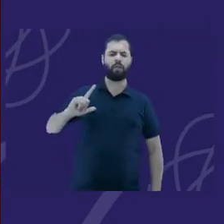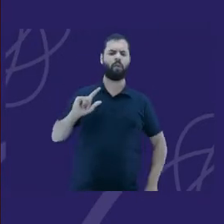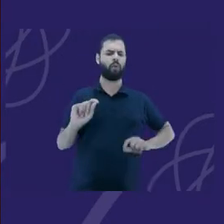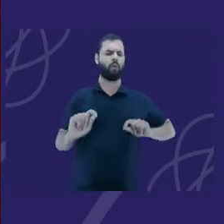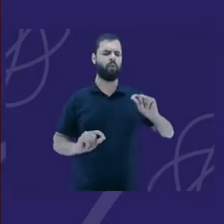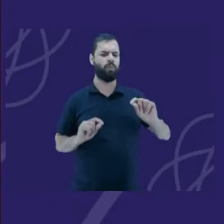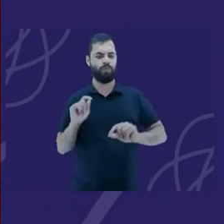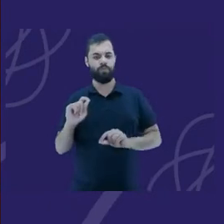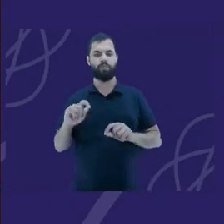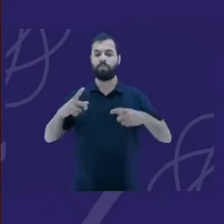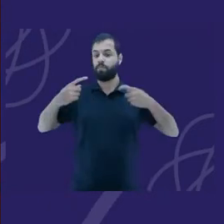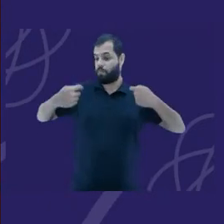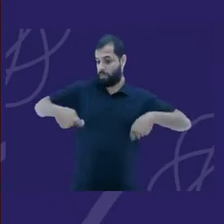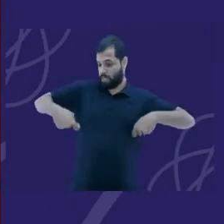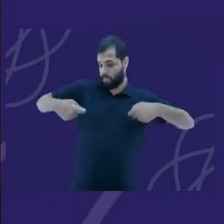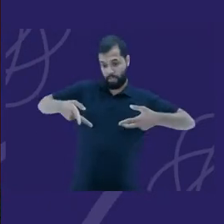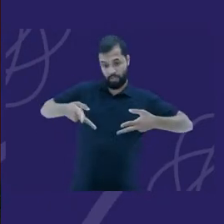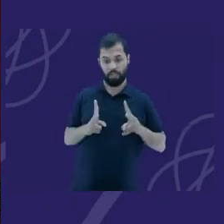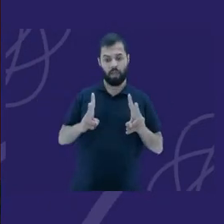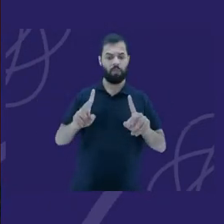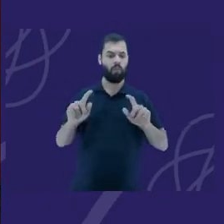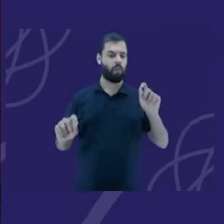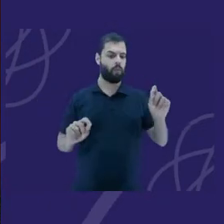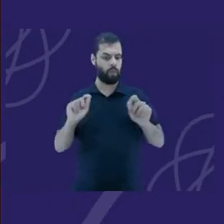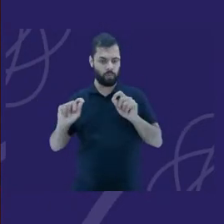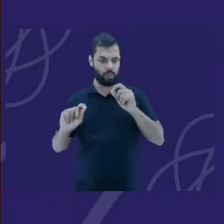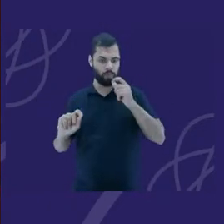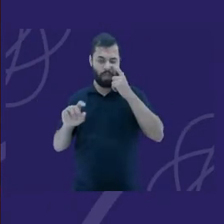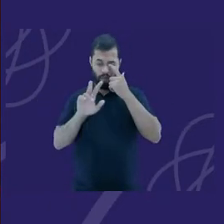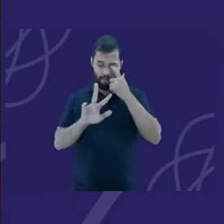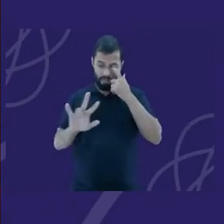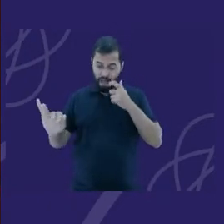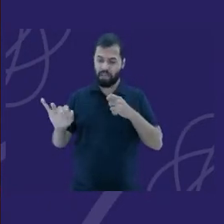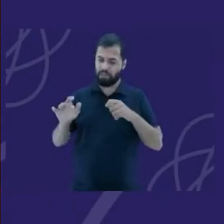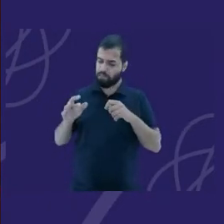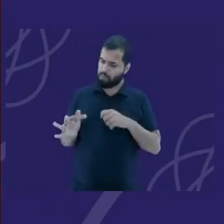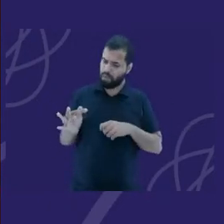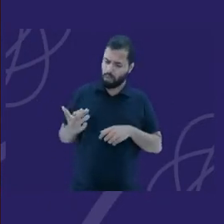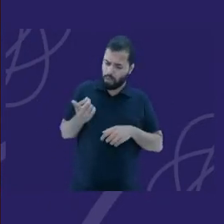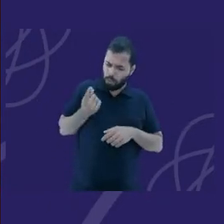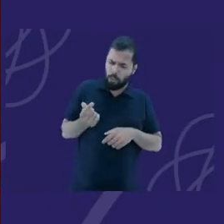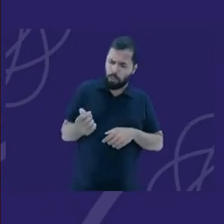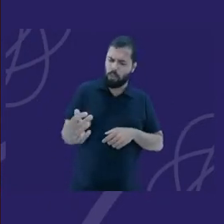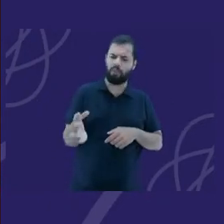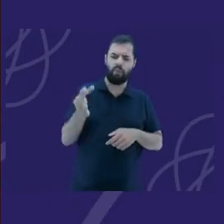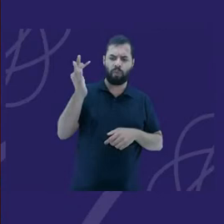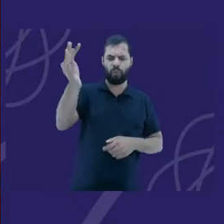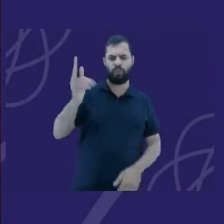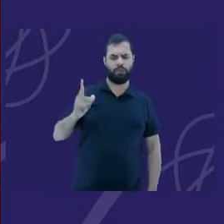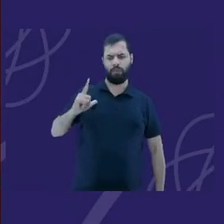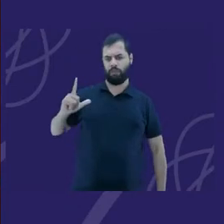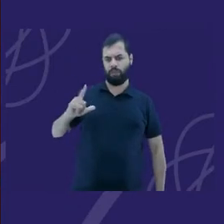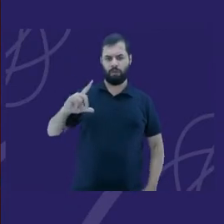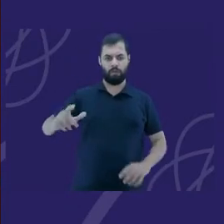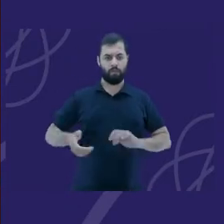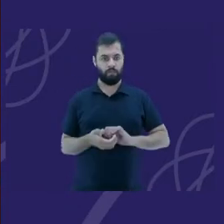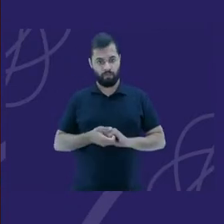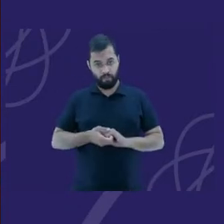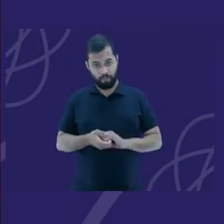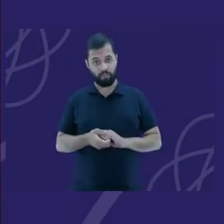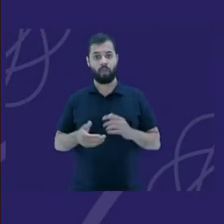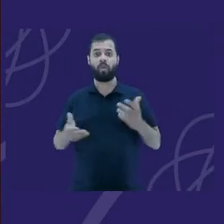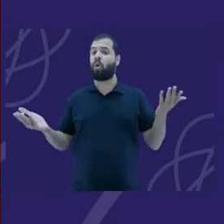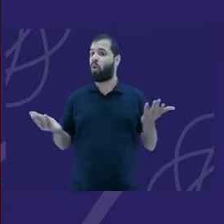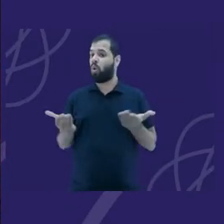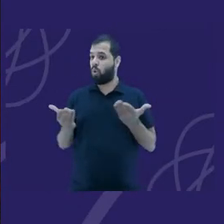sempre deve estar, né? E sempre estará. Tá? E a gente tem hoje, né, essas figuras assim,